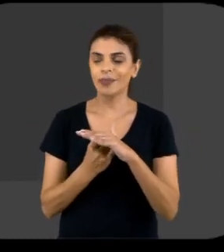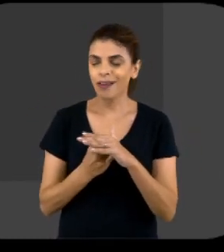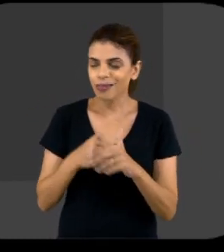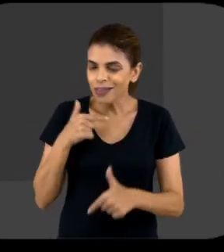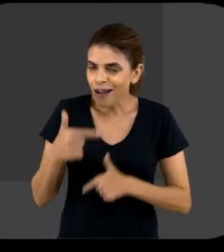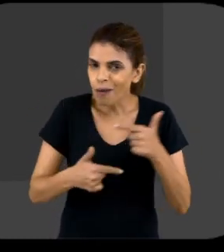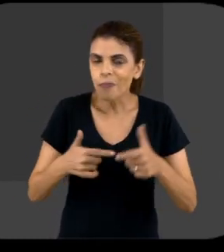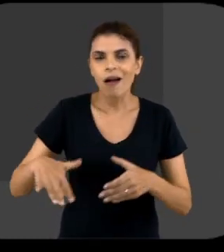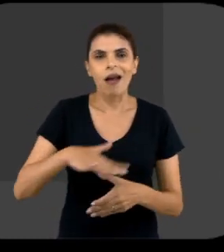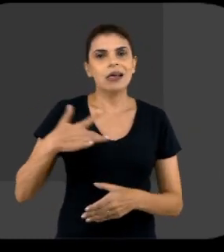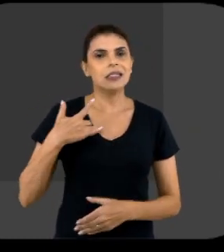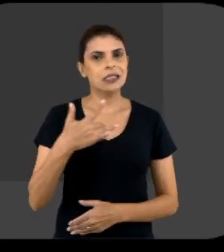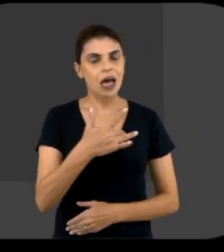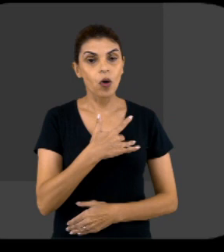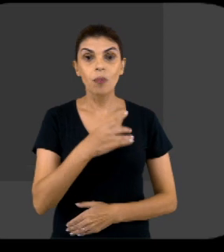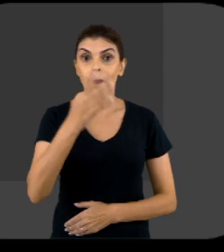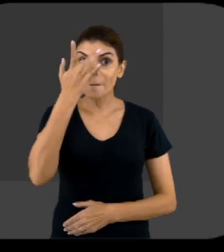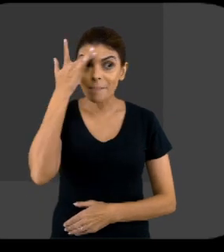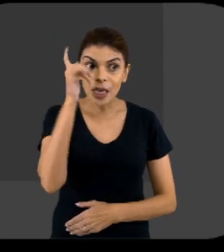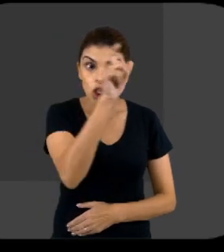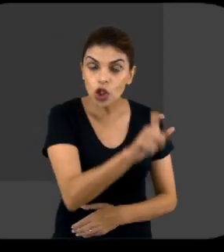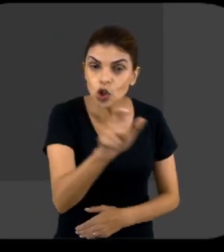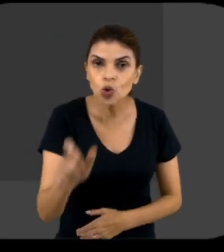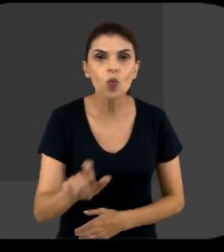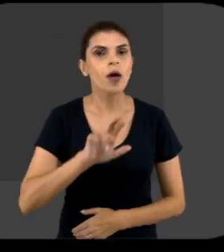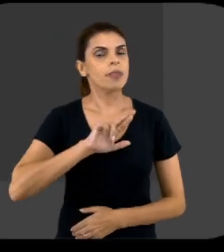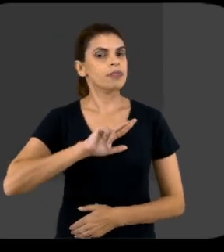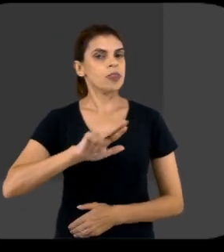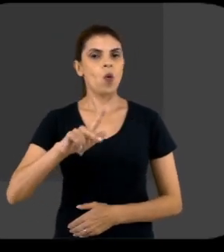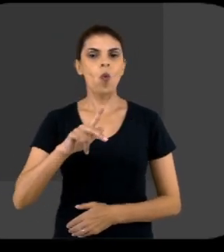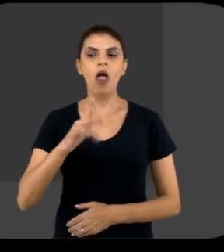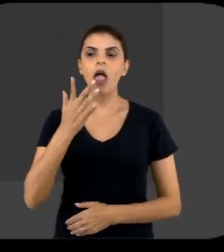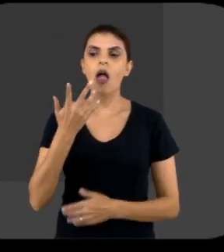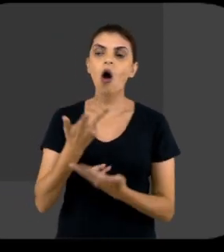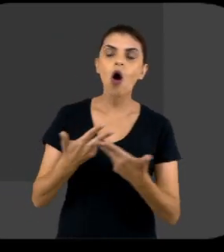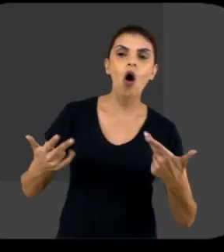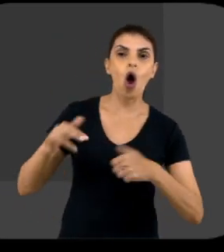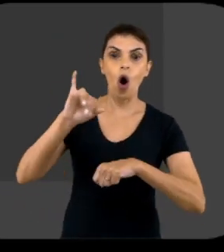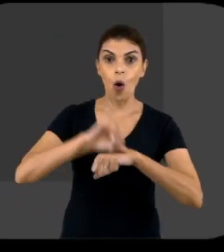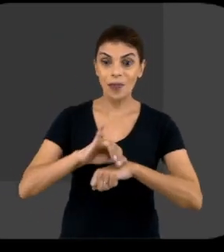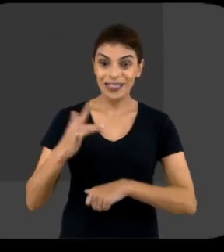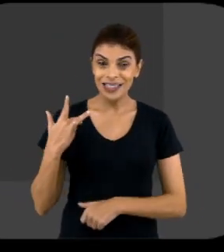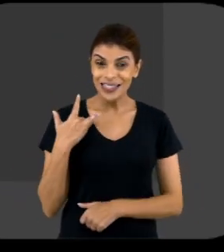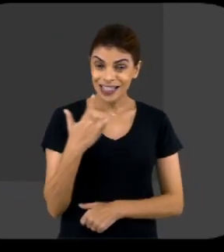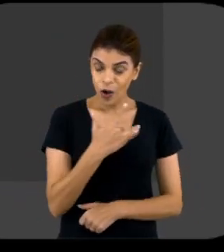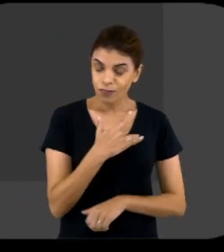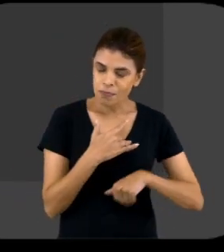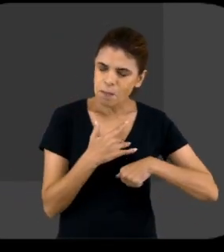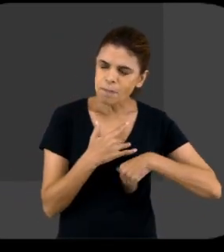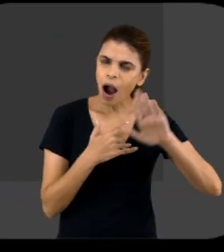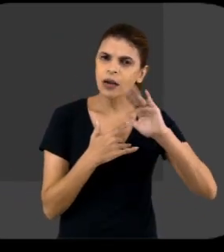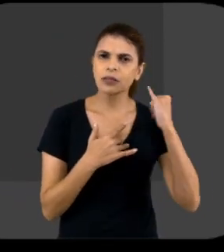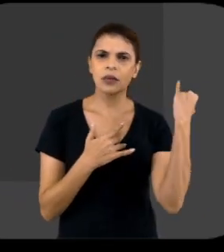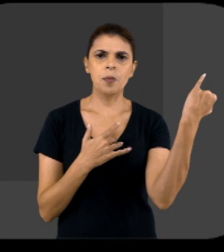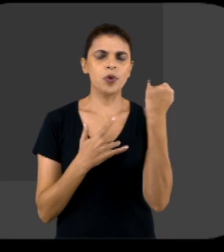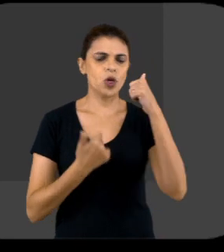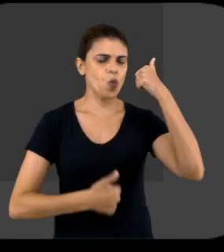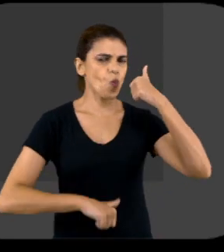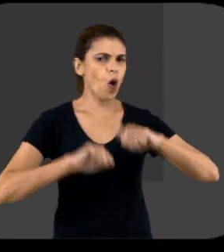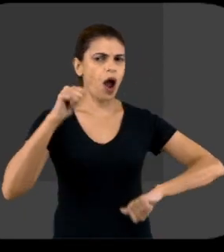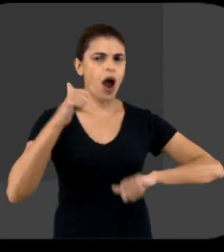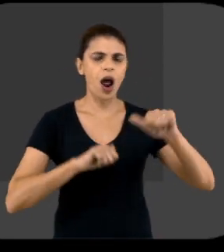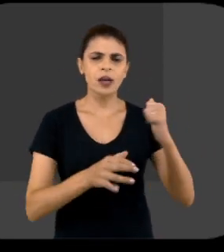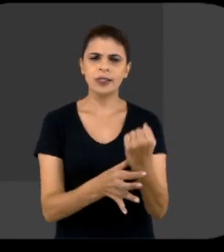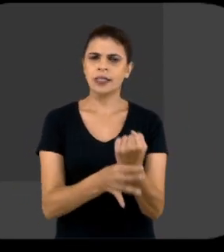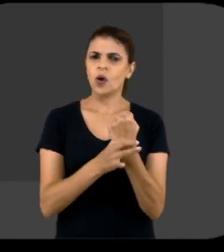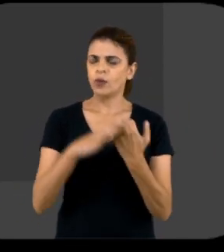saúde, estamos lidando com pessoas, então a nossa preocupação com saúde tem que ser com qualidade, precisa